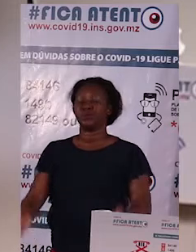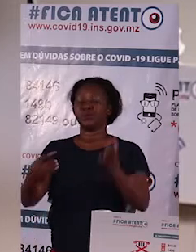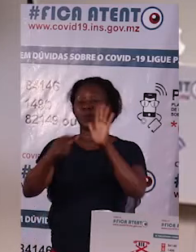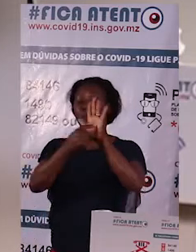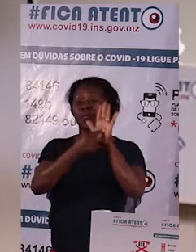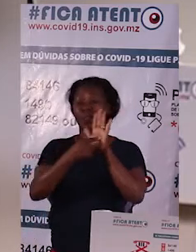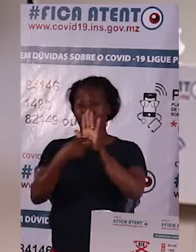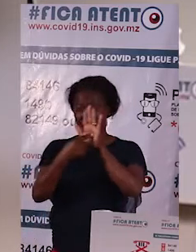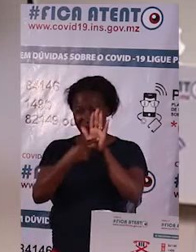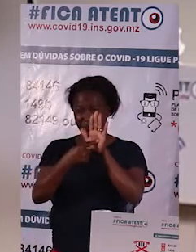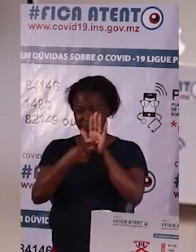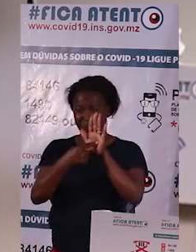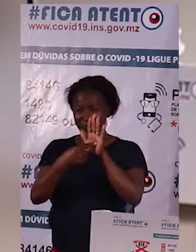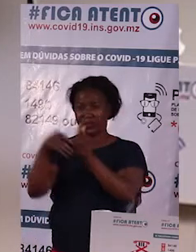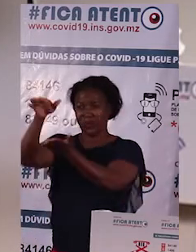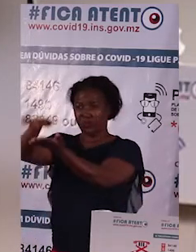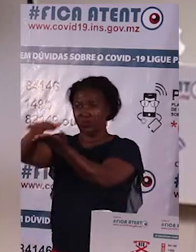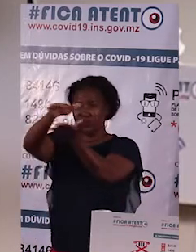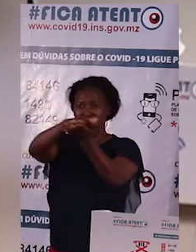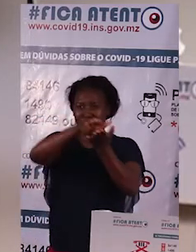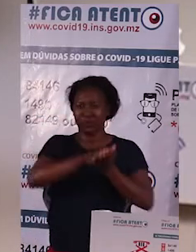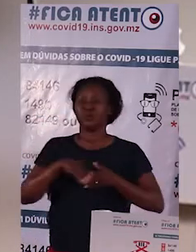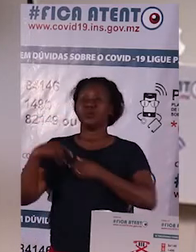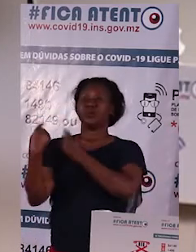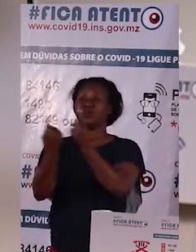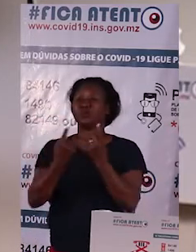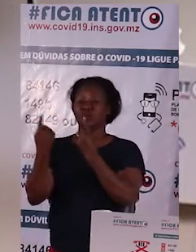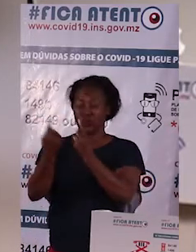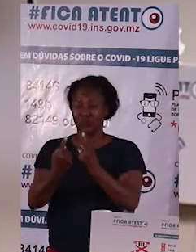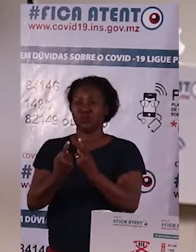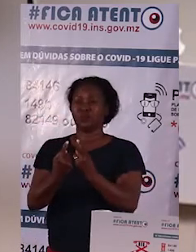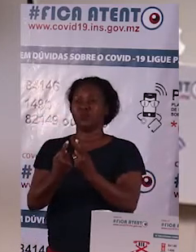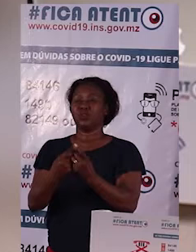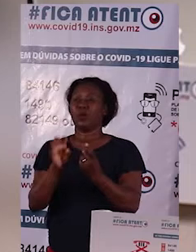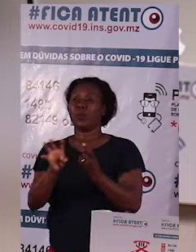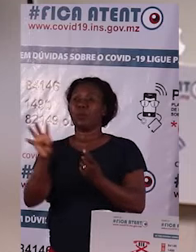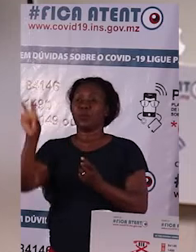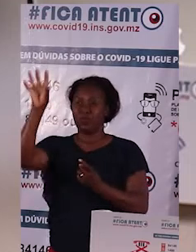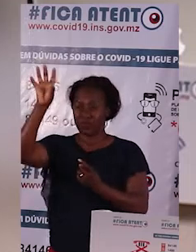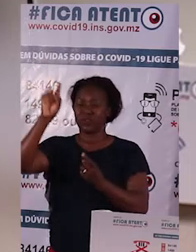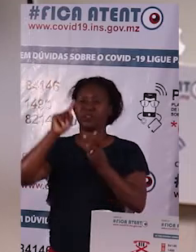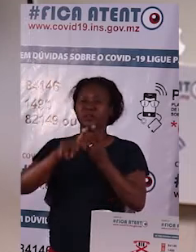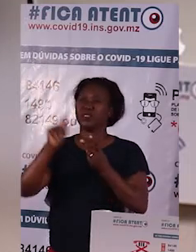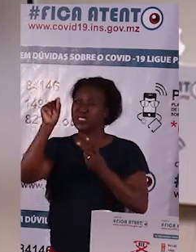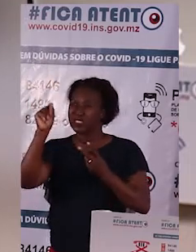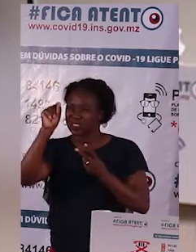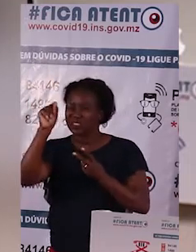Aqui nós mostramos a localização dos casos por província e por